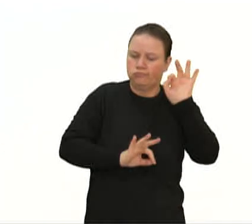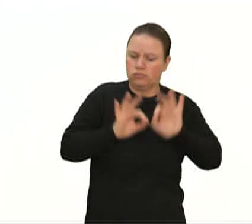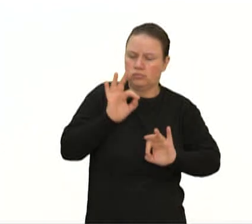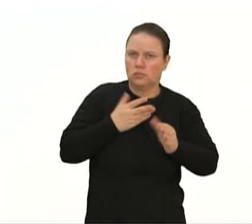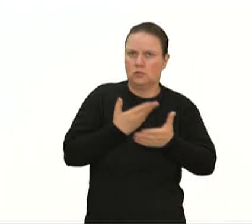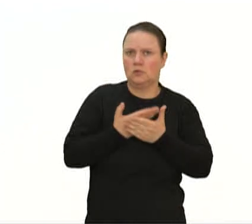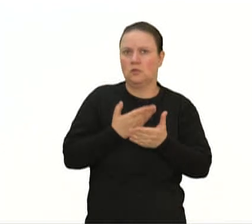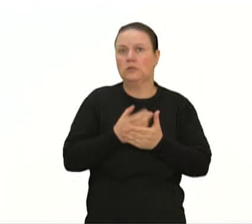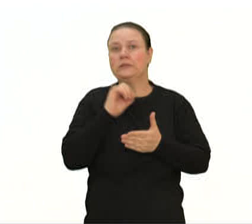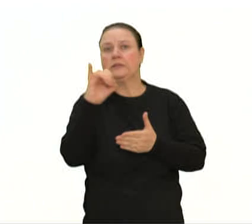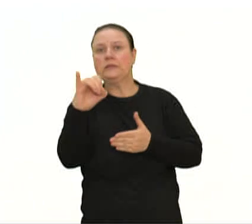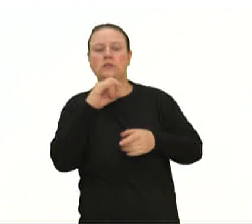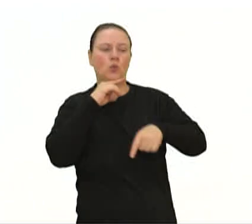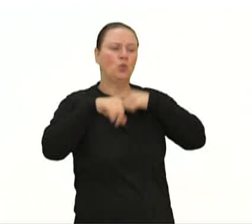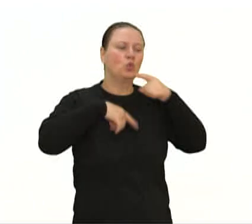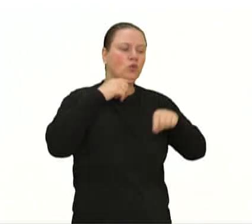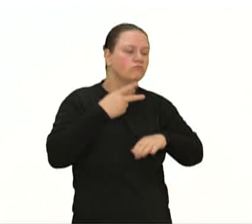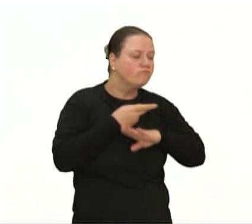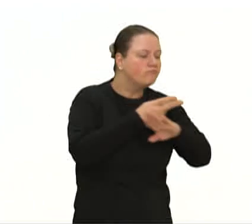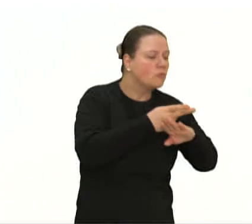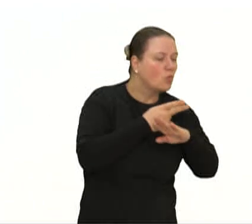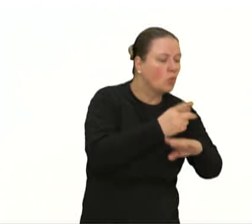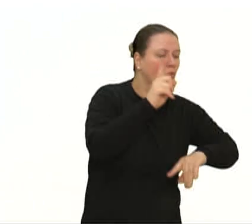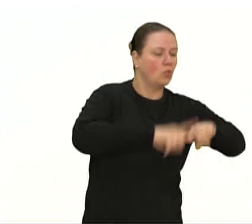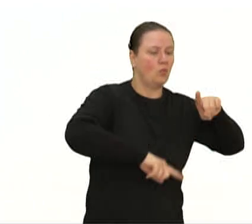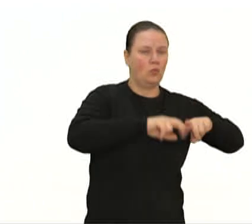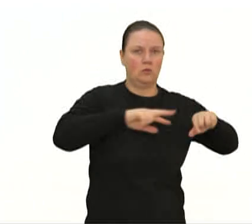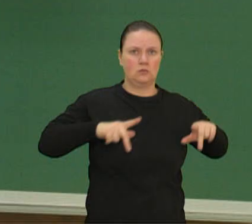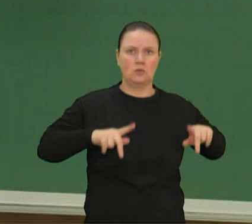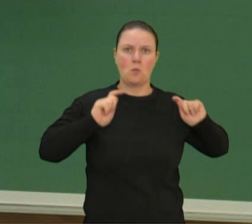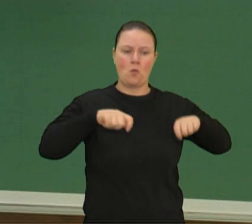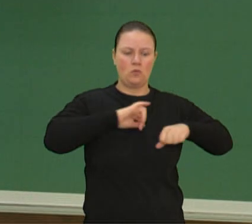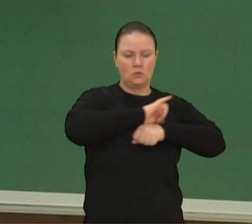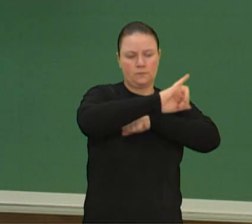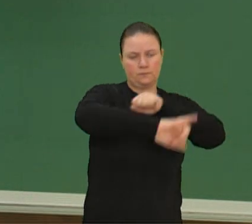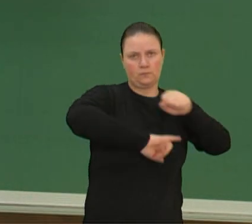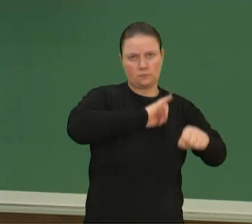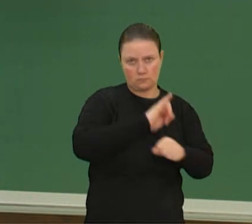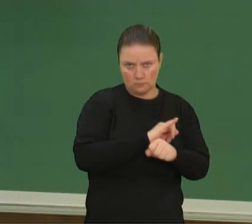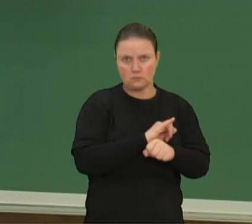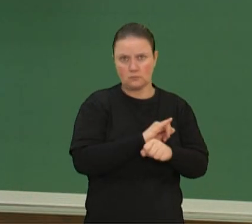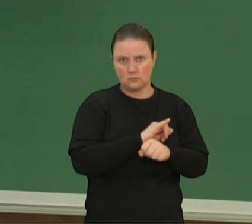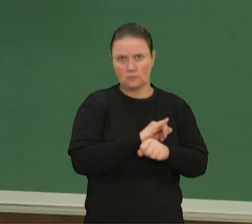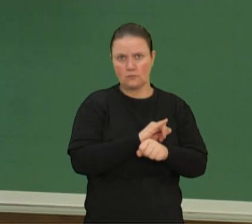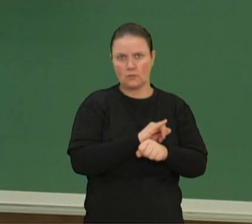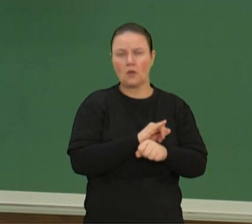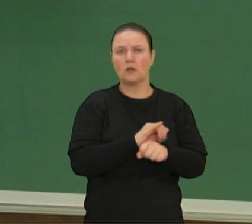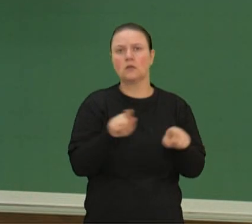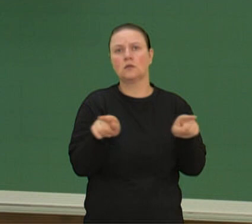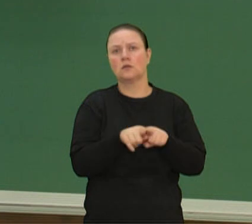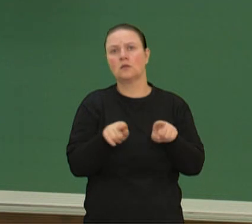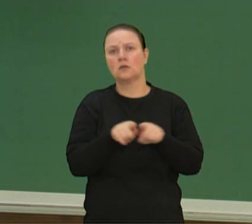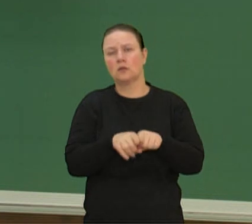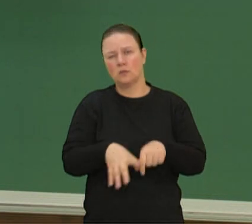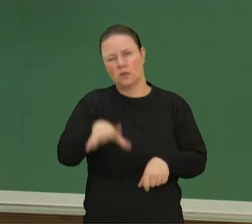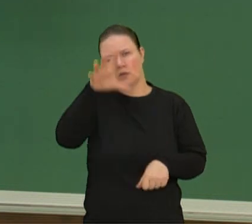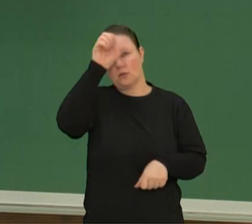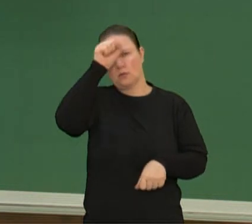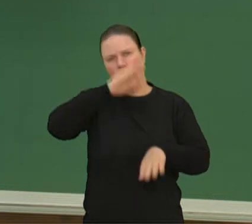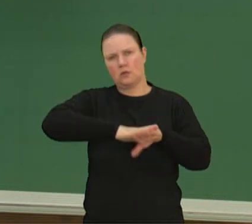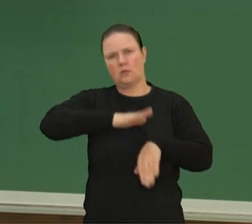que ficaram com dúvidas consultem o material, que está disponível na internet, para tirar essas dúvidas e até para aprender um pouco mais.